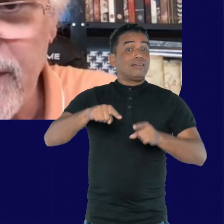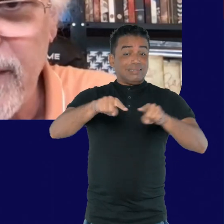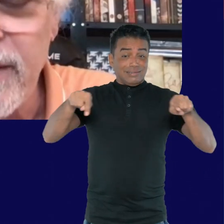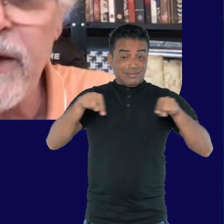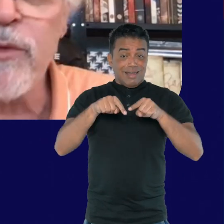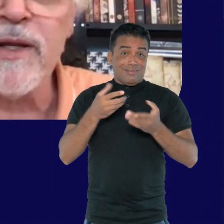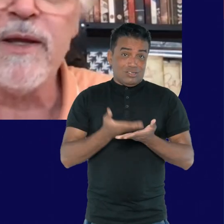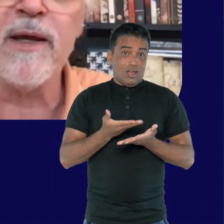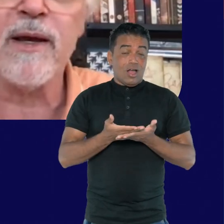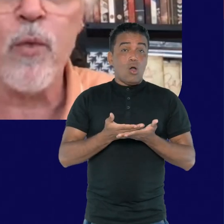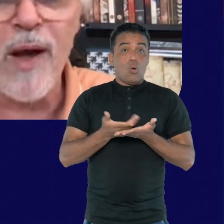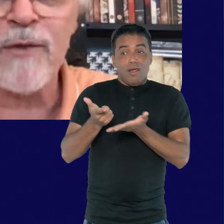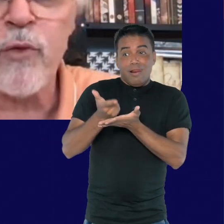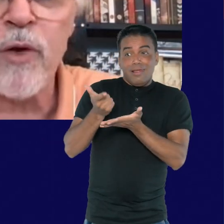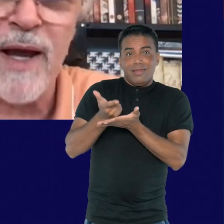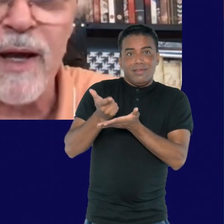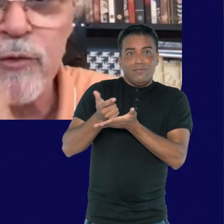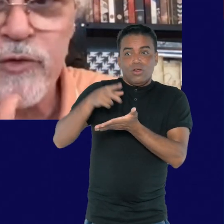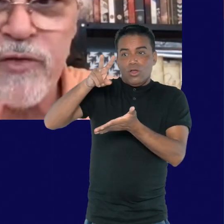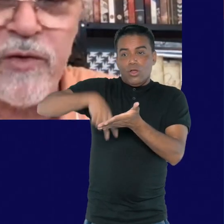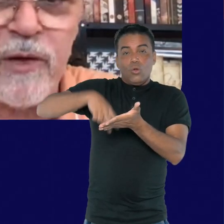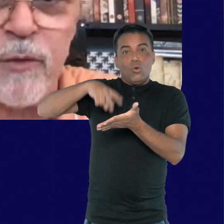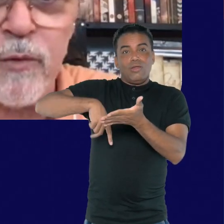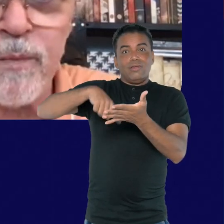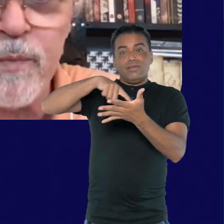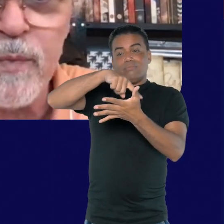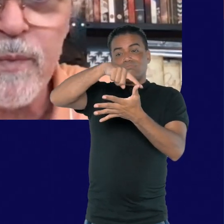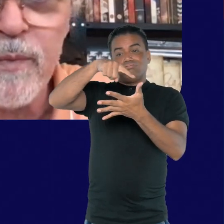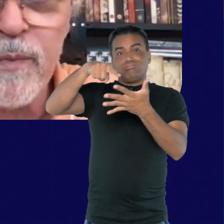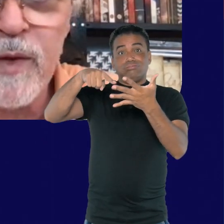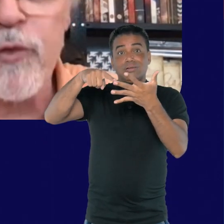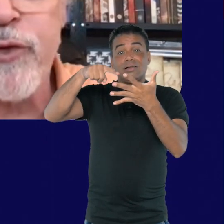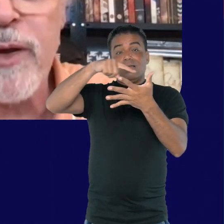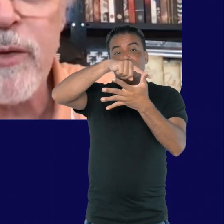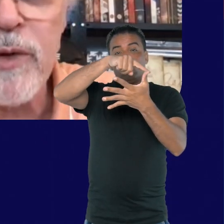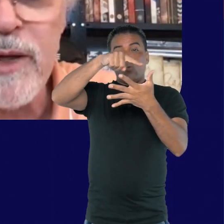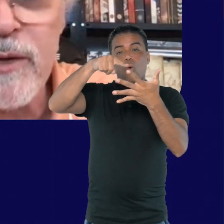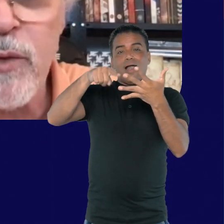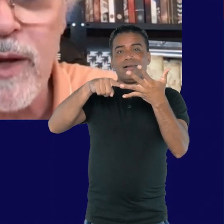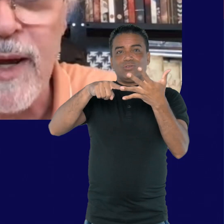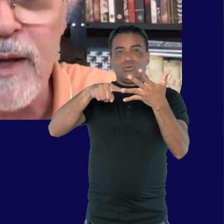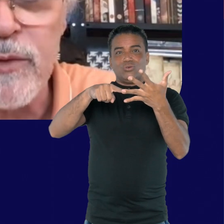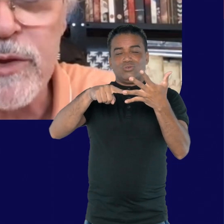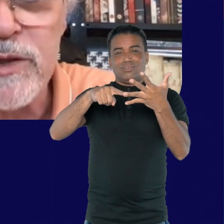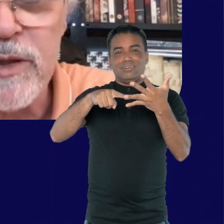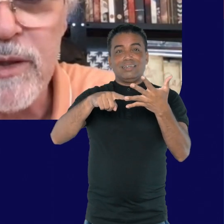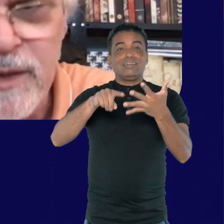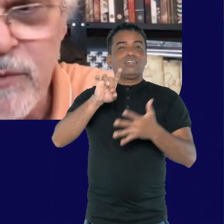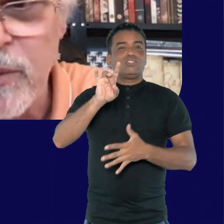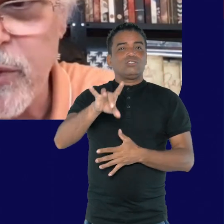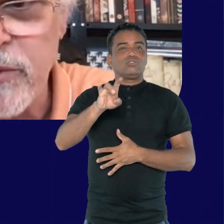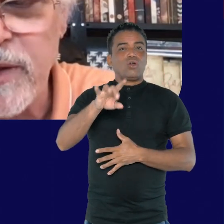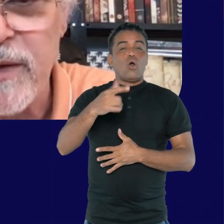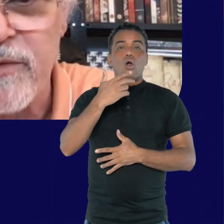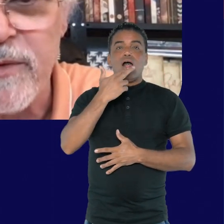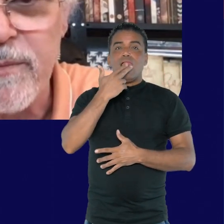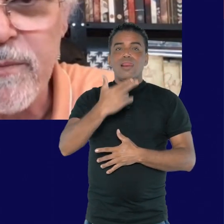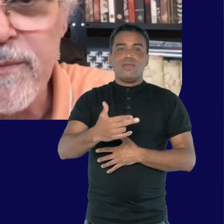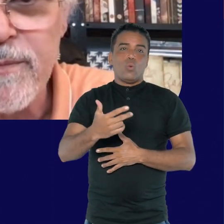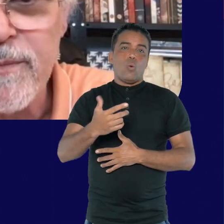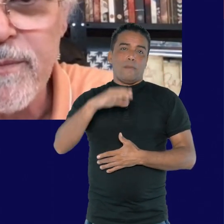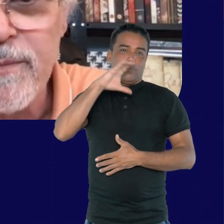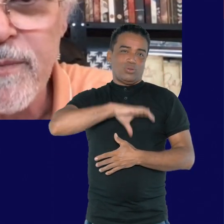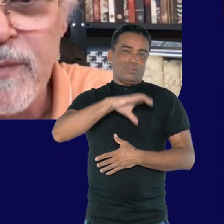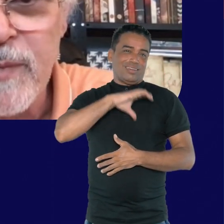aula e eu lia 4 horários de 5. Eu só não lia no horário de língua portuguesa.